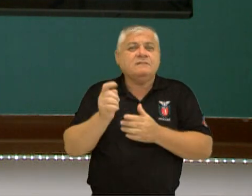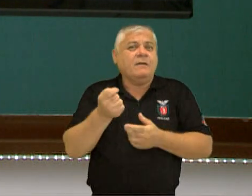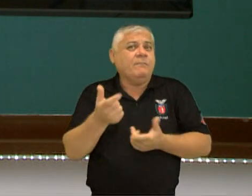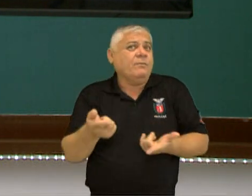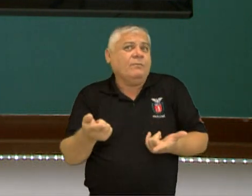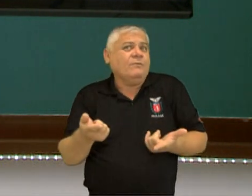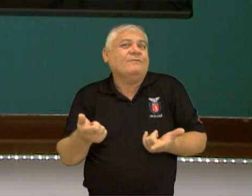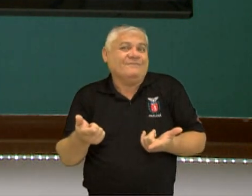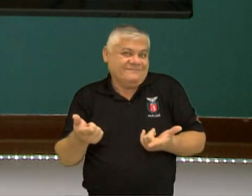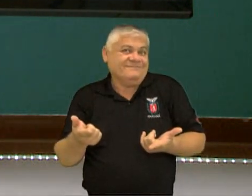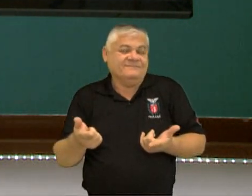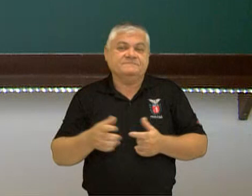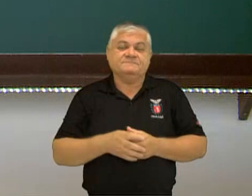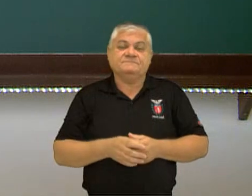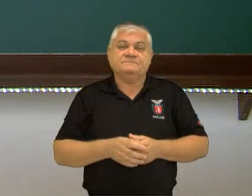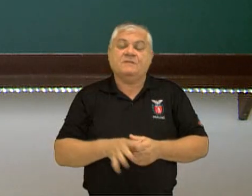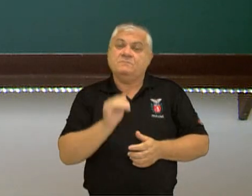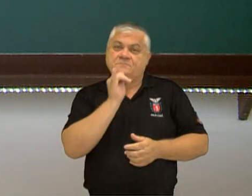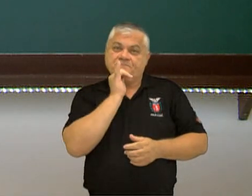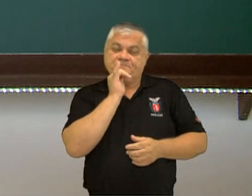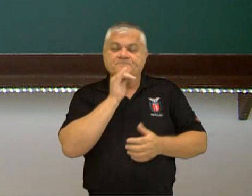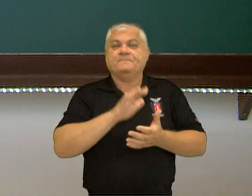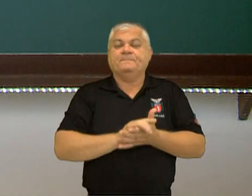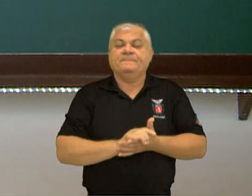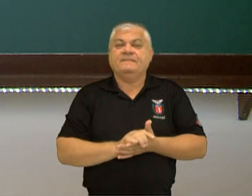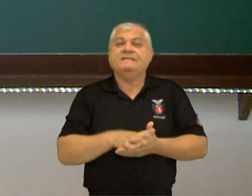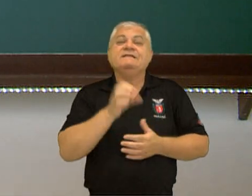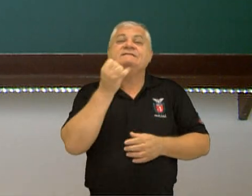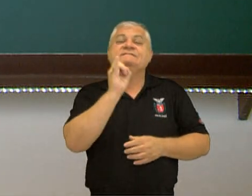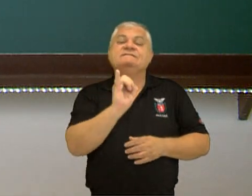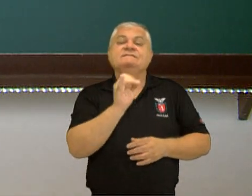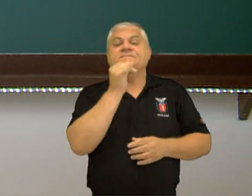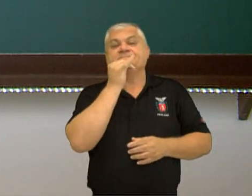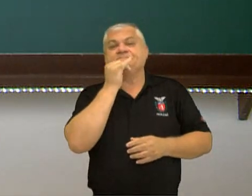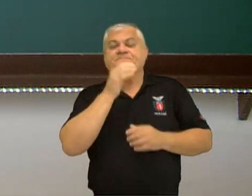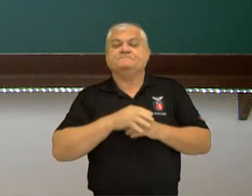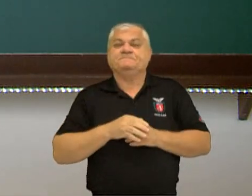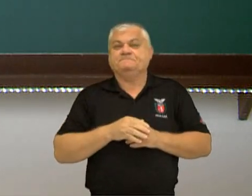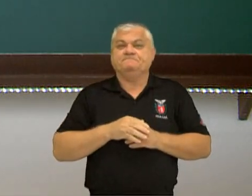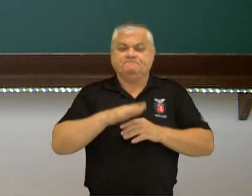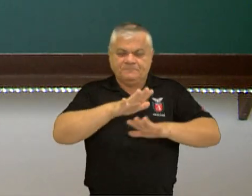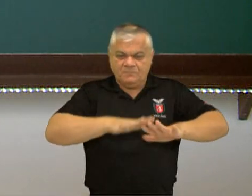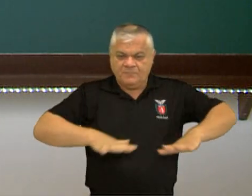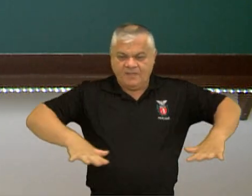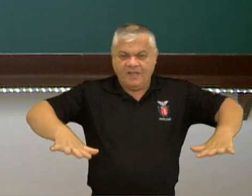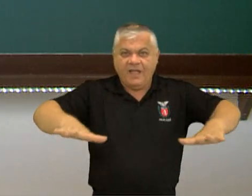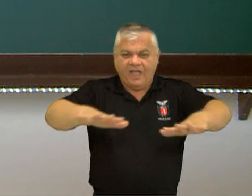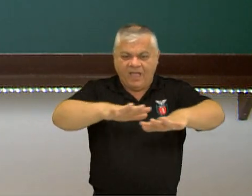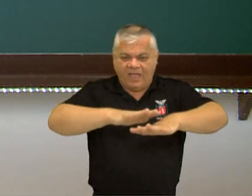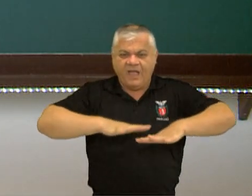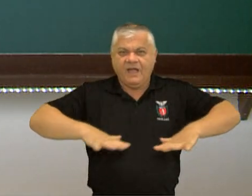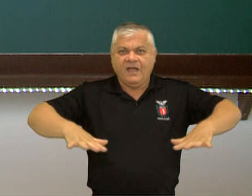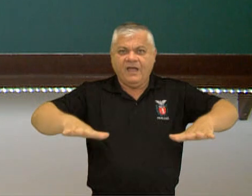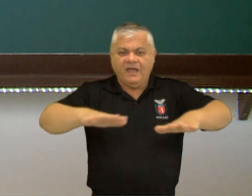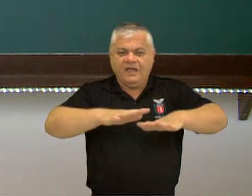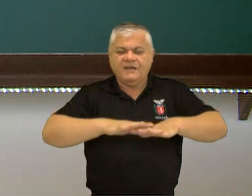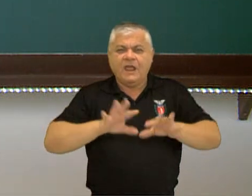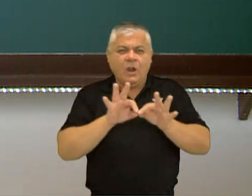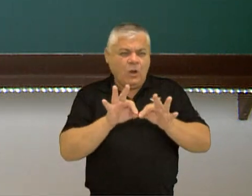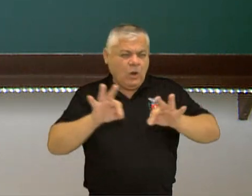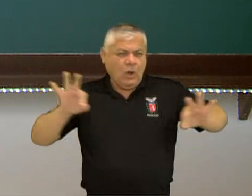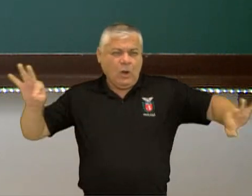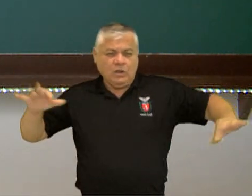muito menor. Pois, por exemplo, se vamos realizar o mapeamento de uma área distante de um